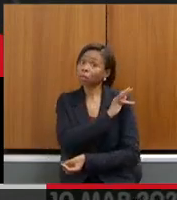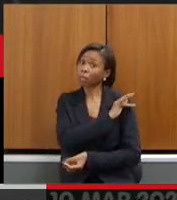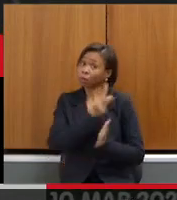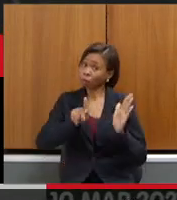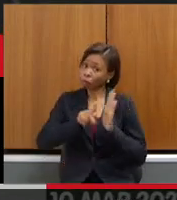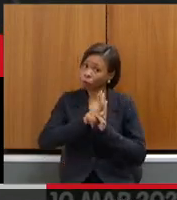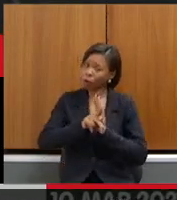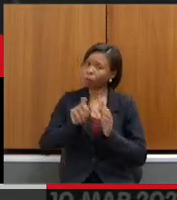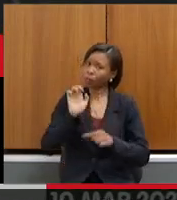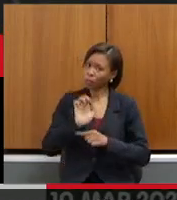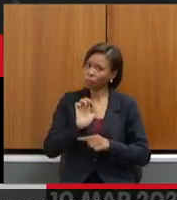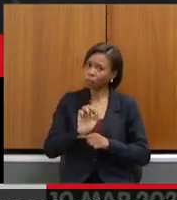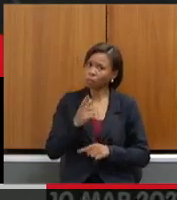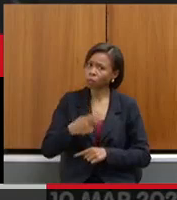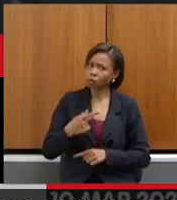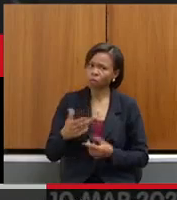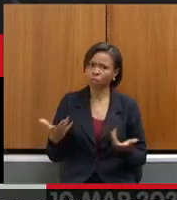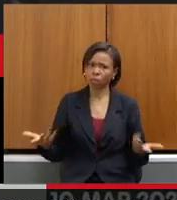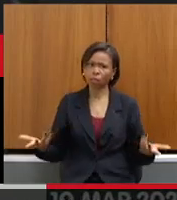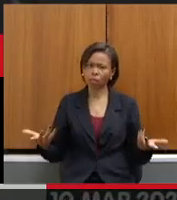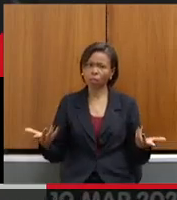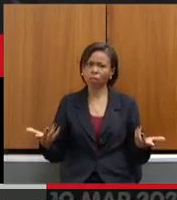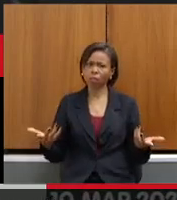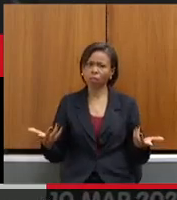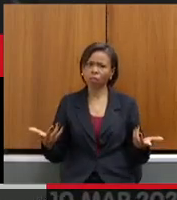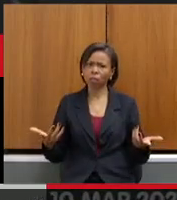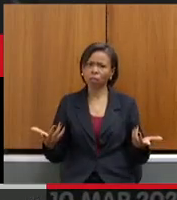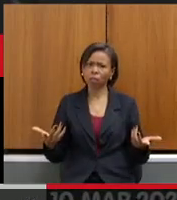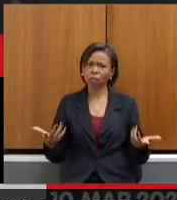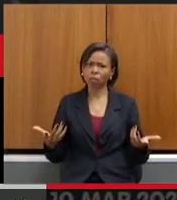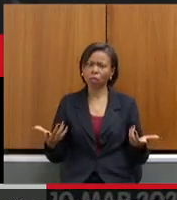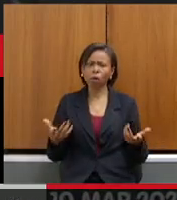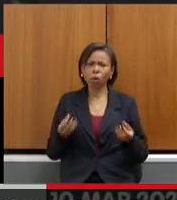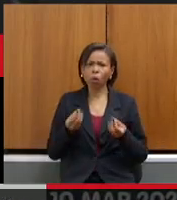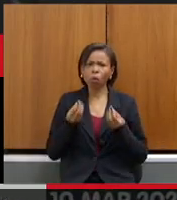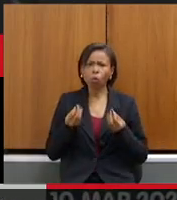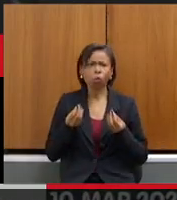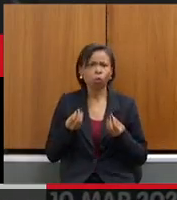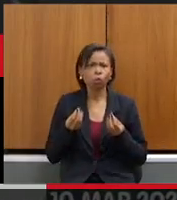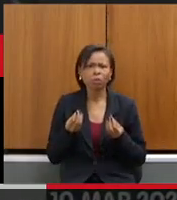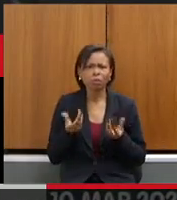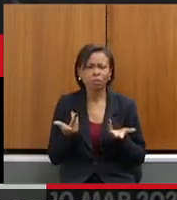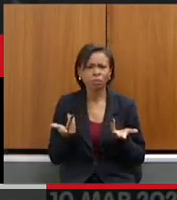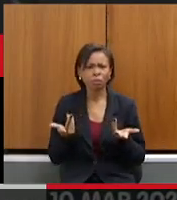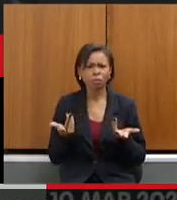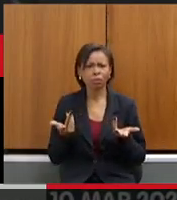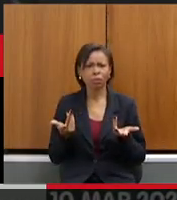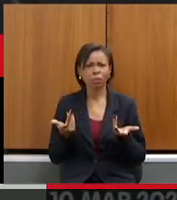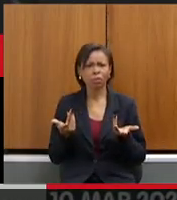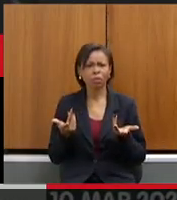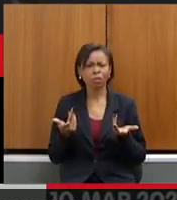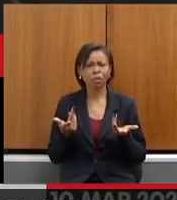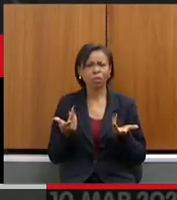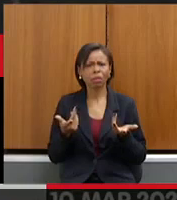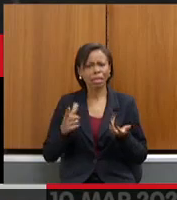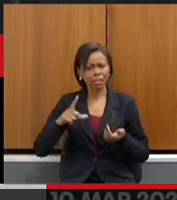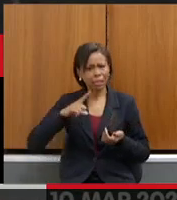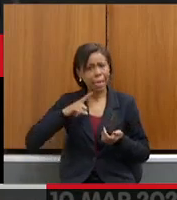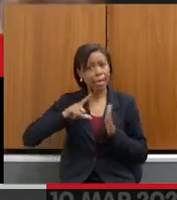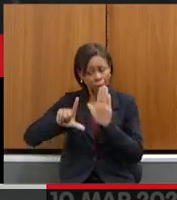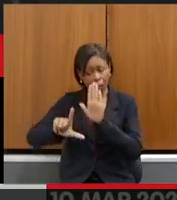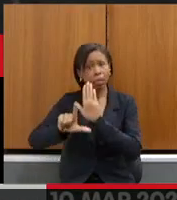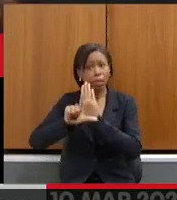como é que nós é prevaricação e a prevaricação ou se existem inclusive